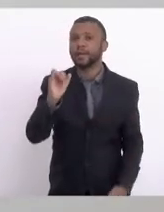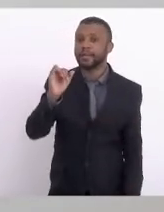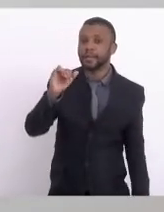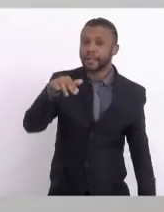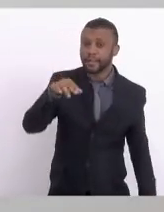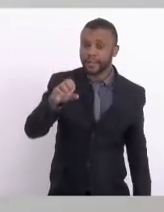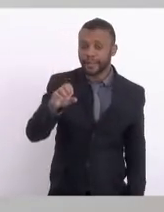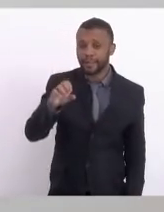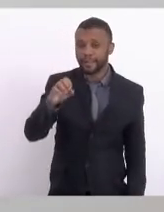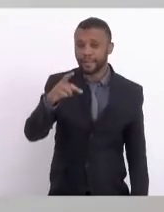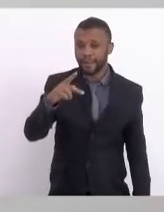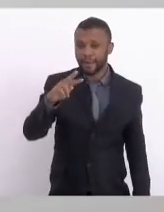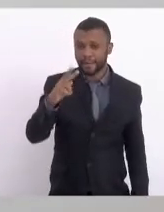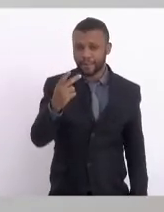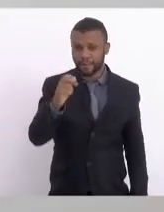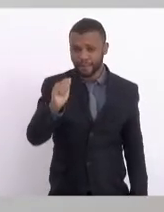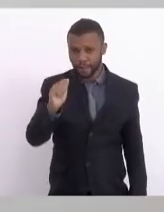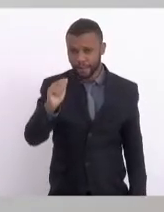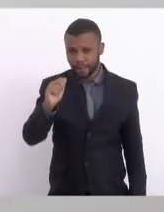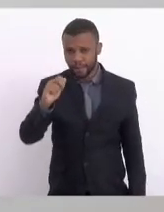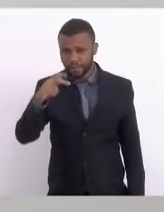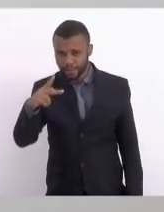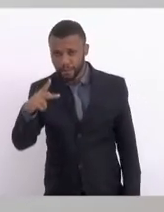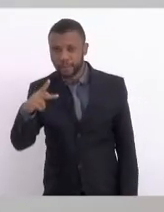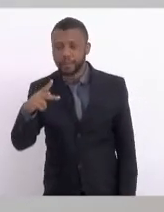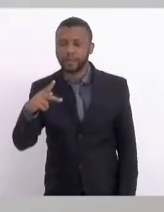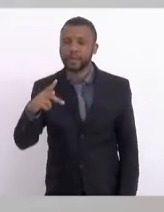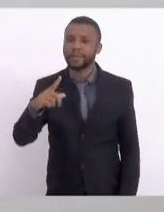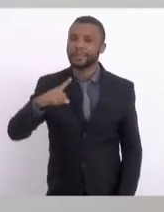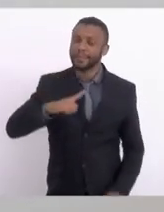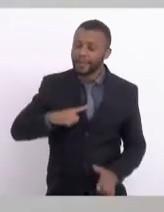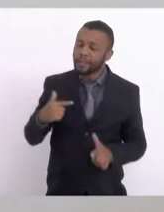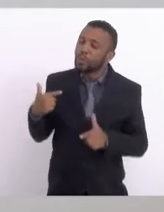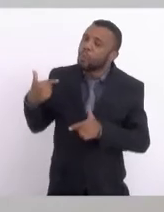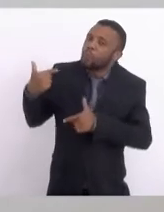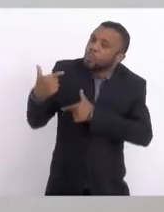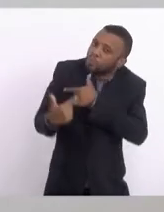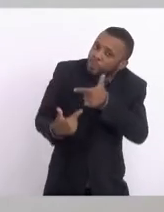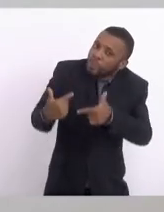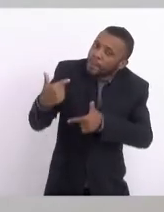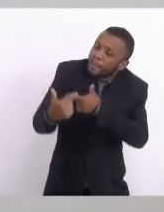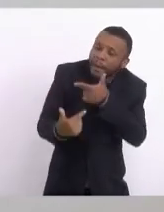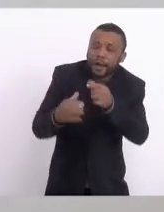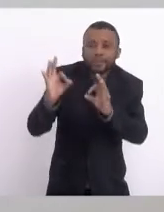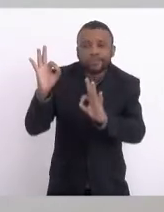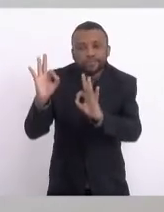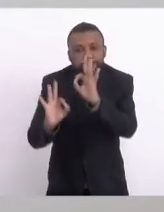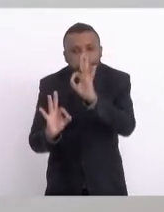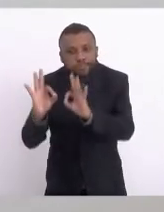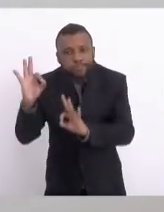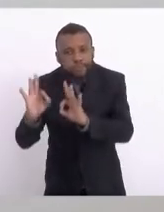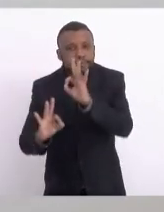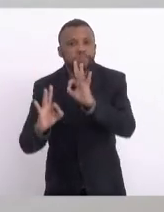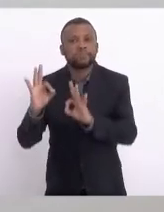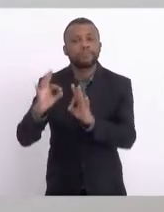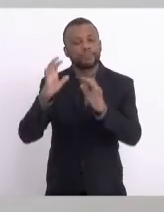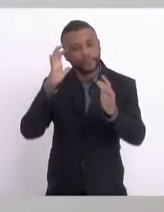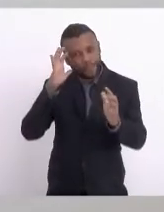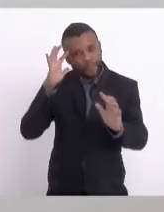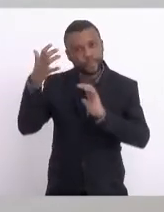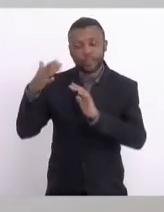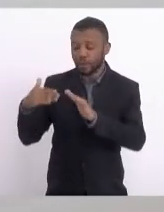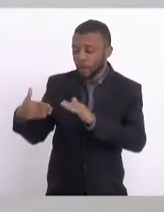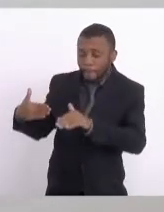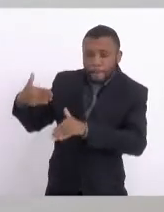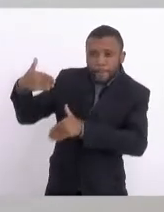INEPAC tem todo um trabalho a ser realizado, define um processo